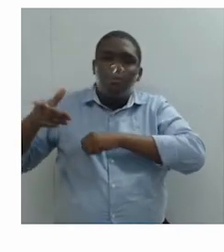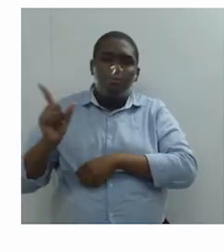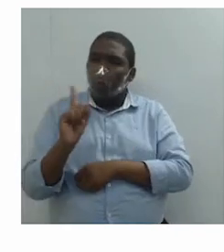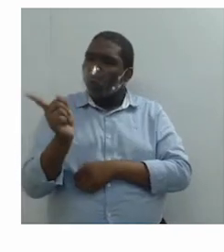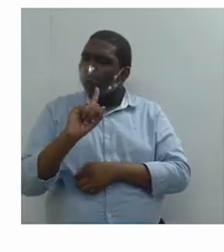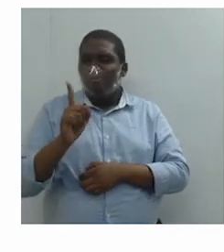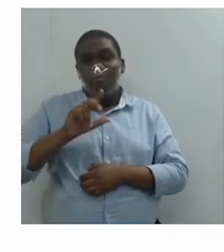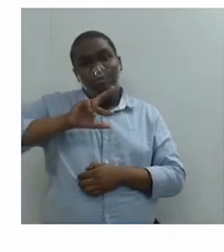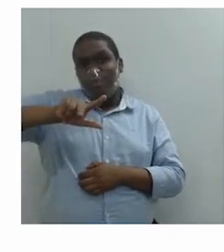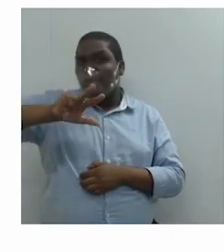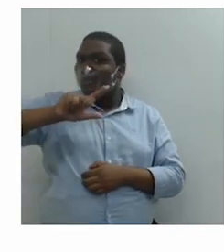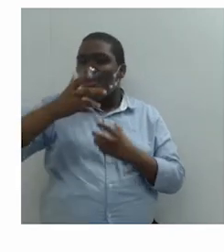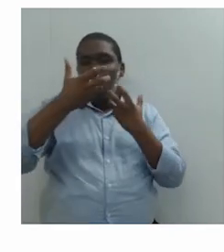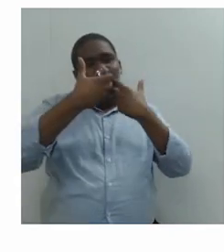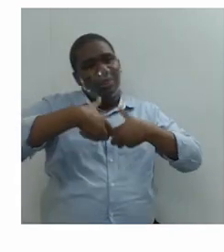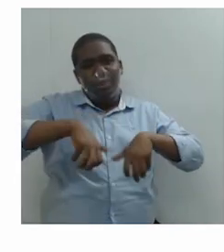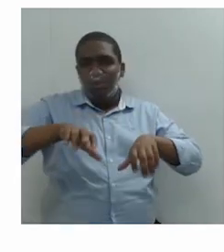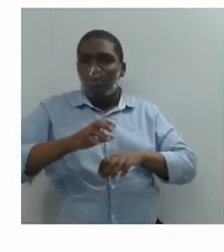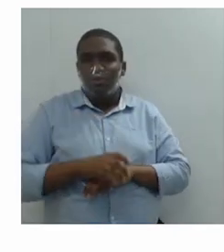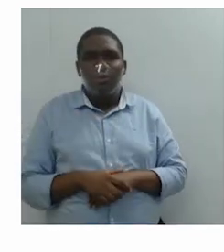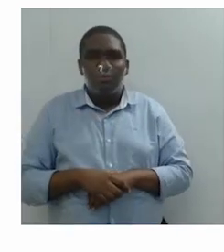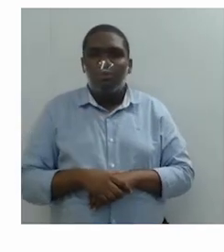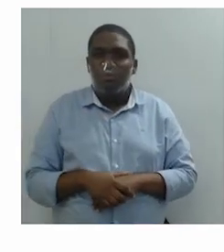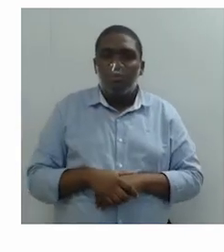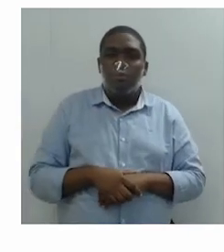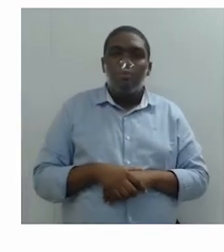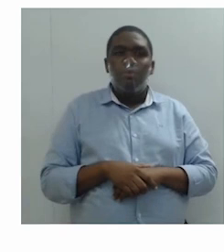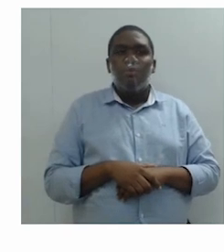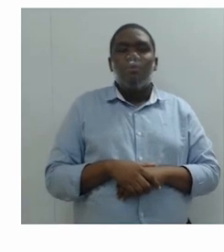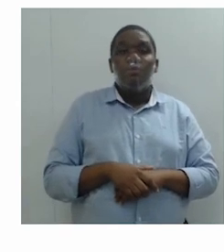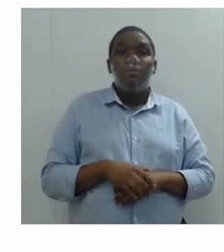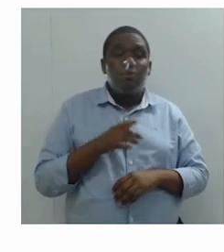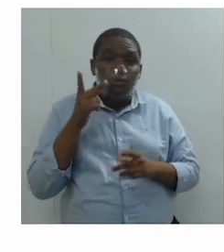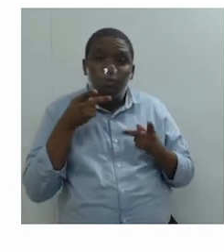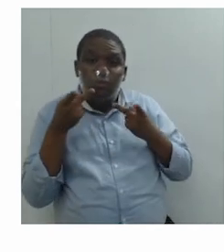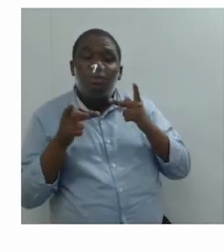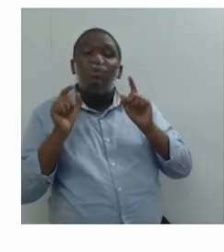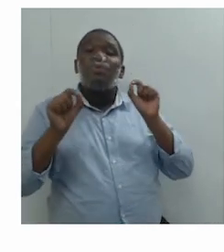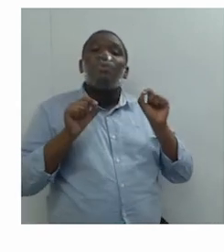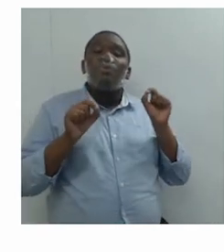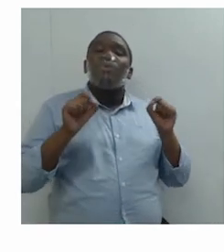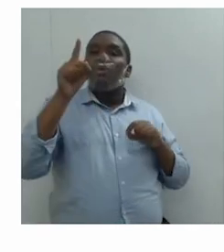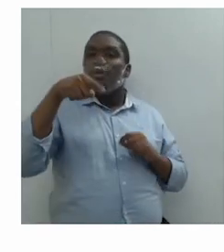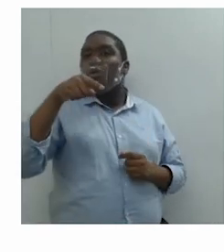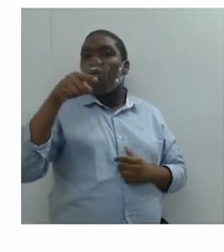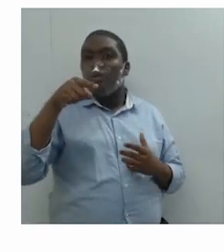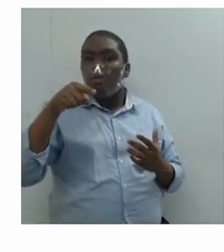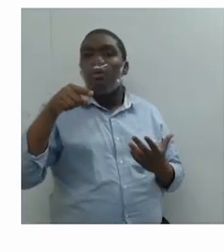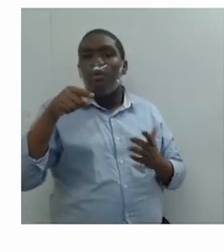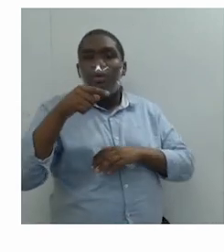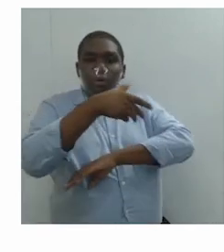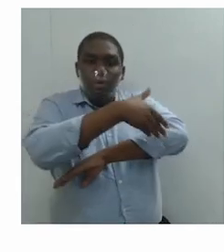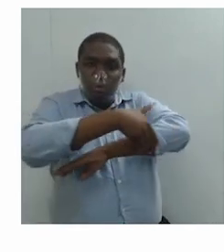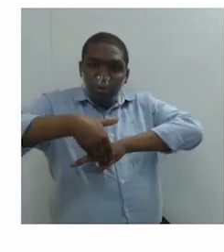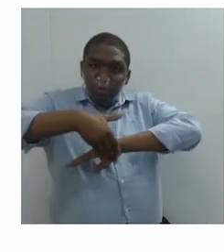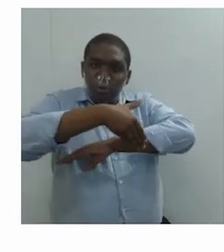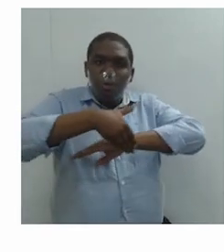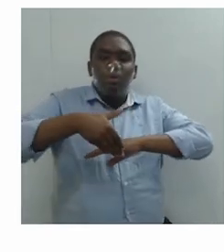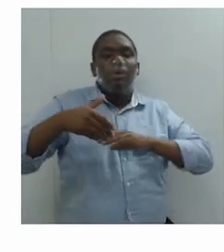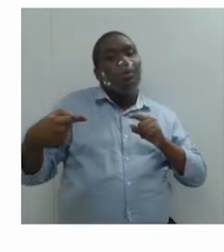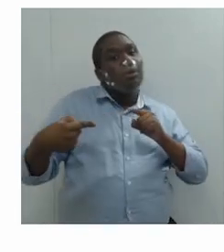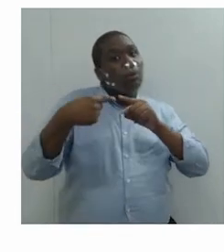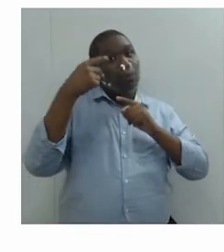Não é uma paisagem natural. Aí, avenida, eu já estou falando de uma paisagem